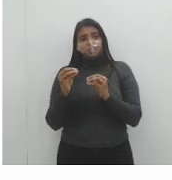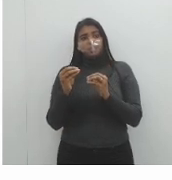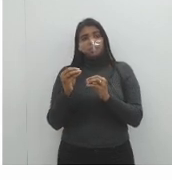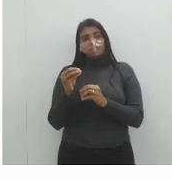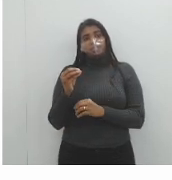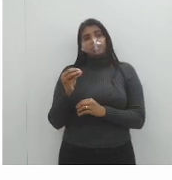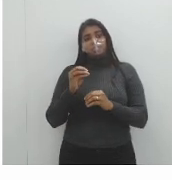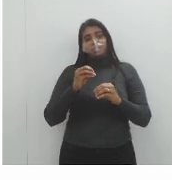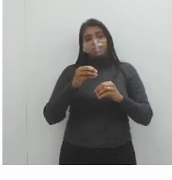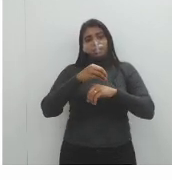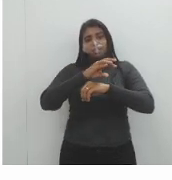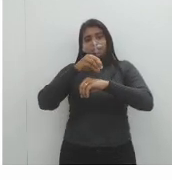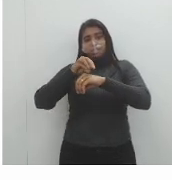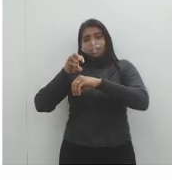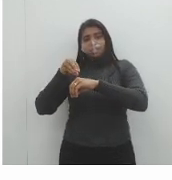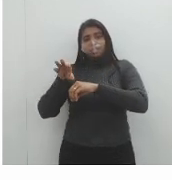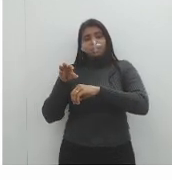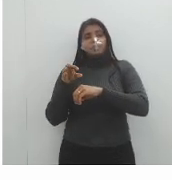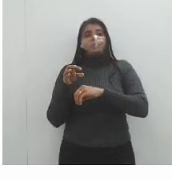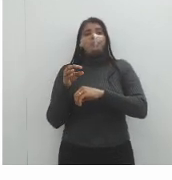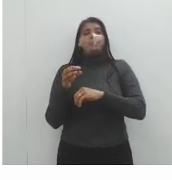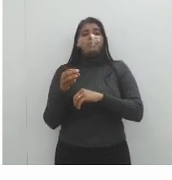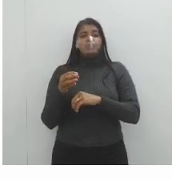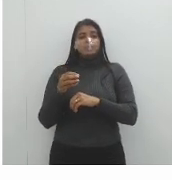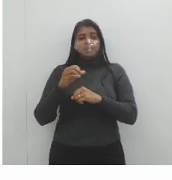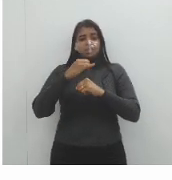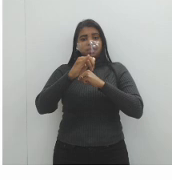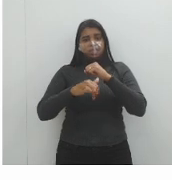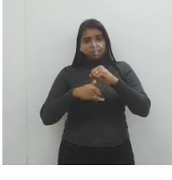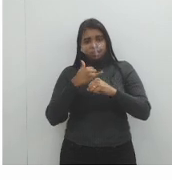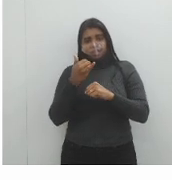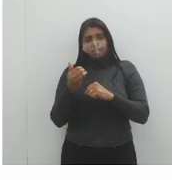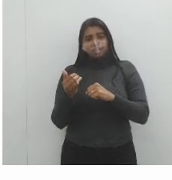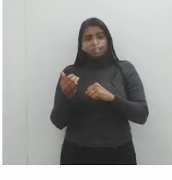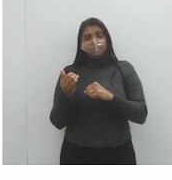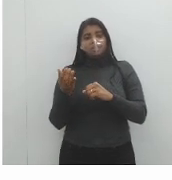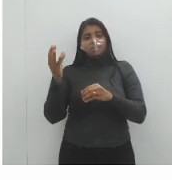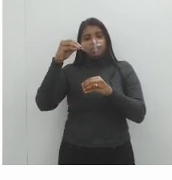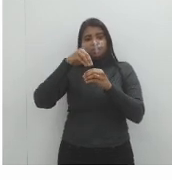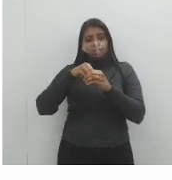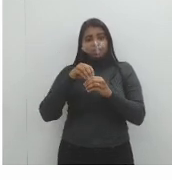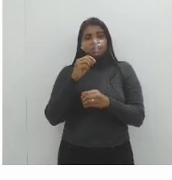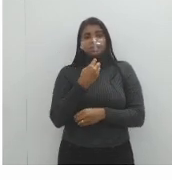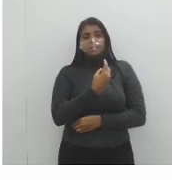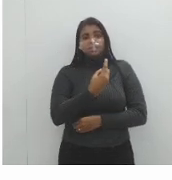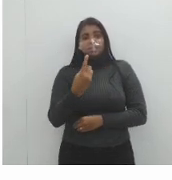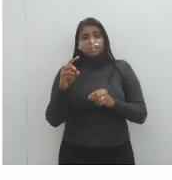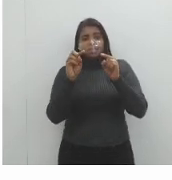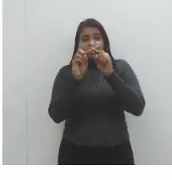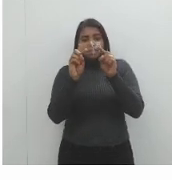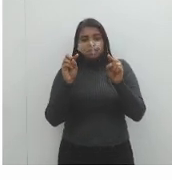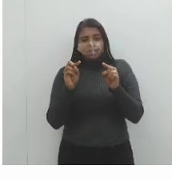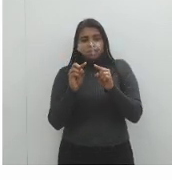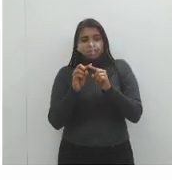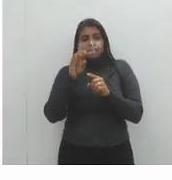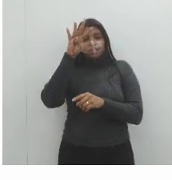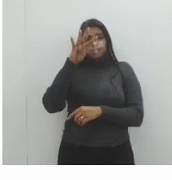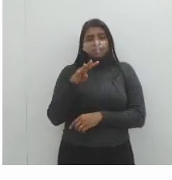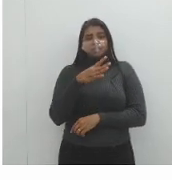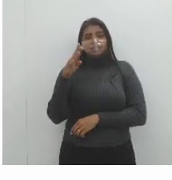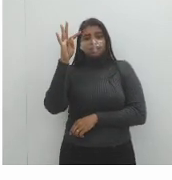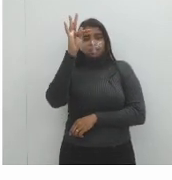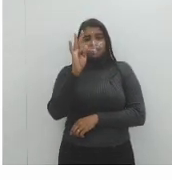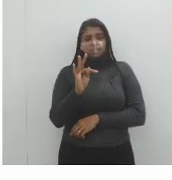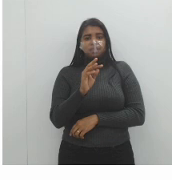que é a distribuição eletrônica desse átomo, tá? Então, dentro de cada quadradinho da tabela vai ter essas informações